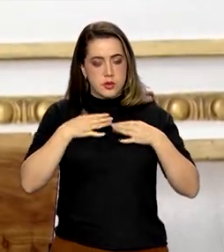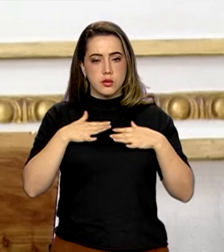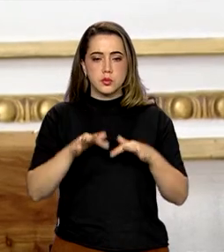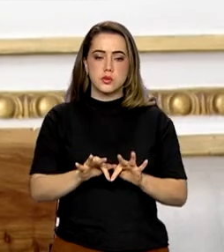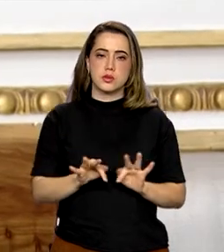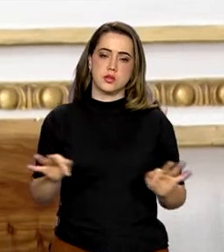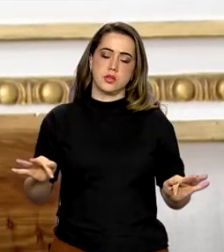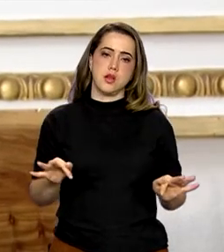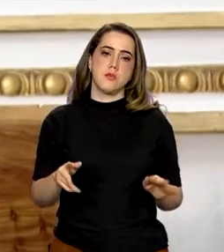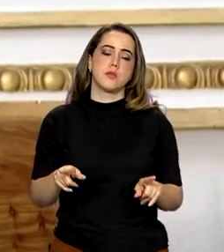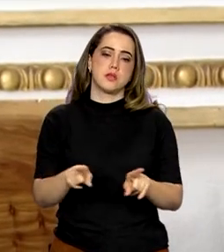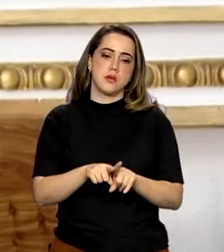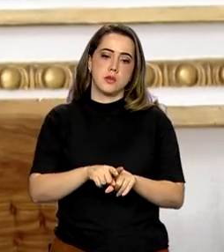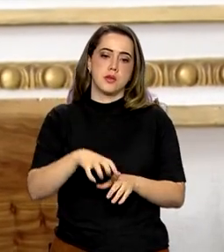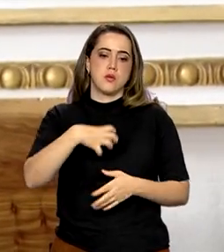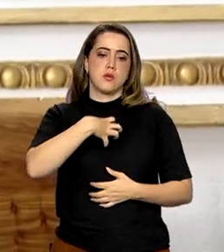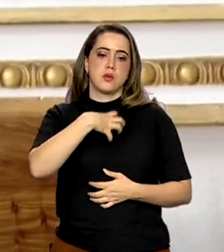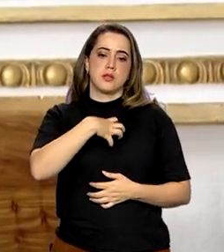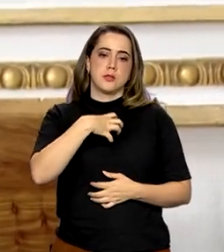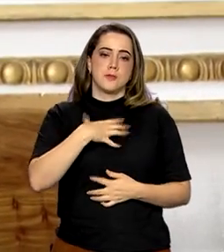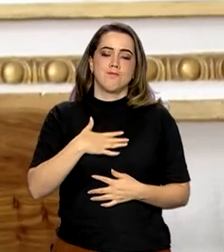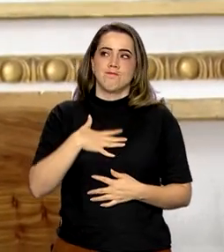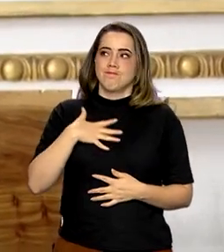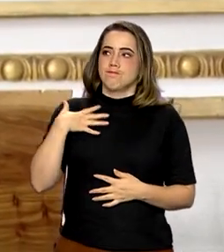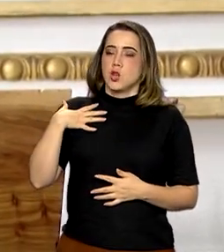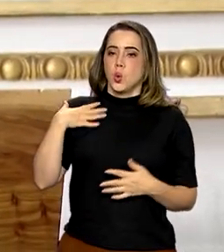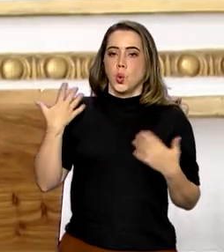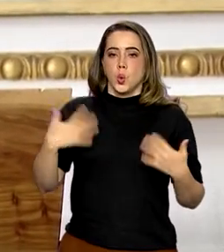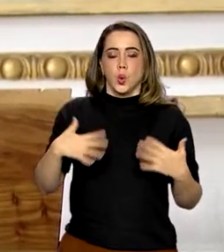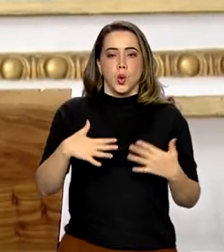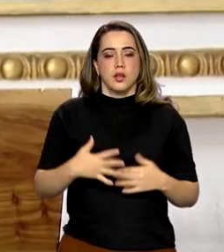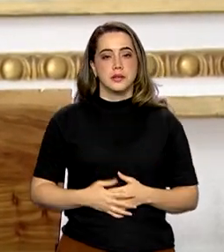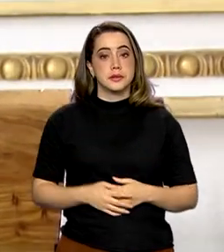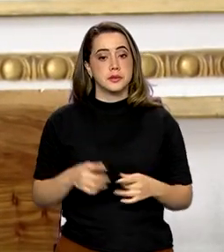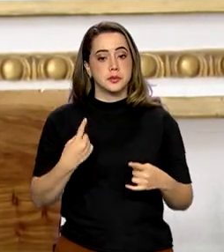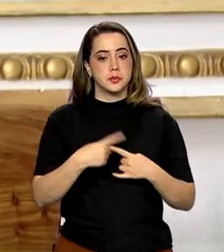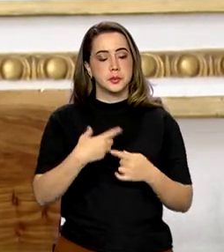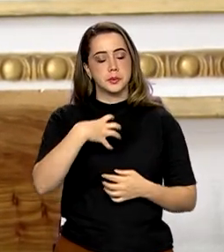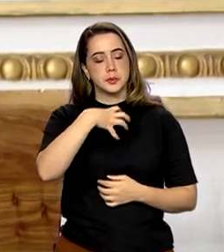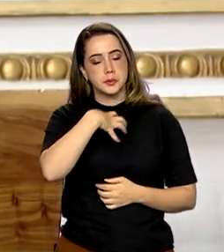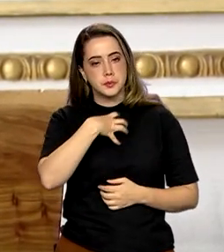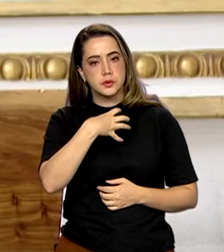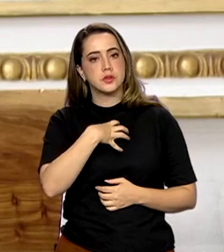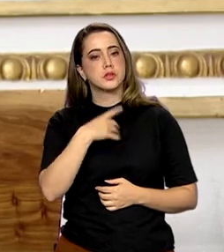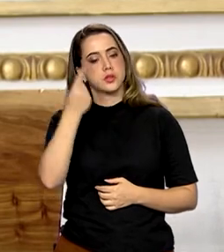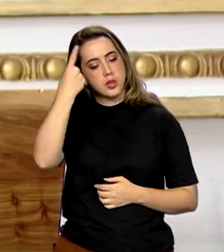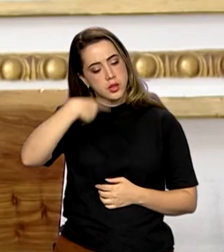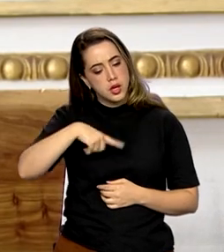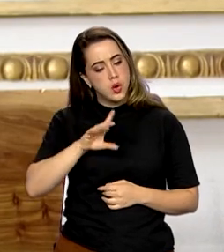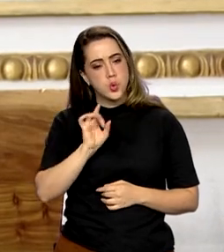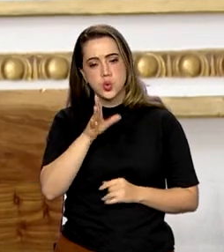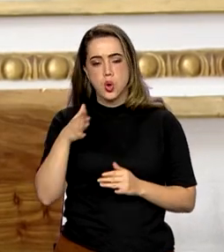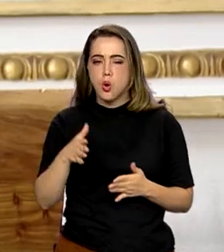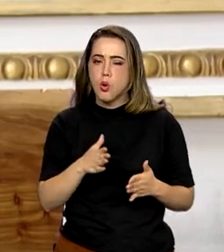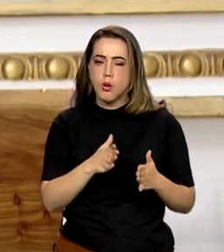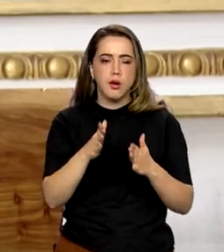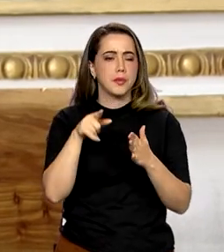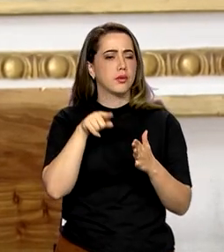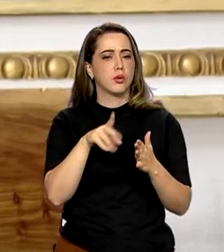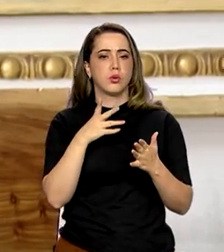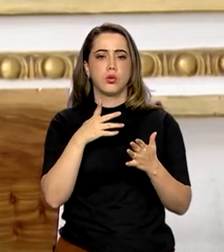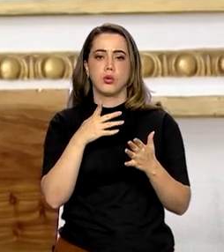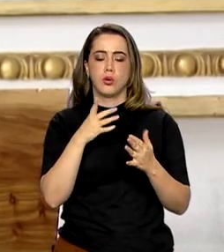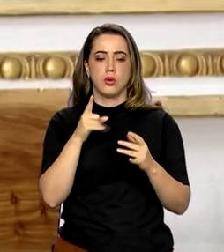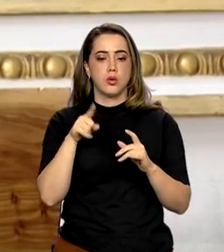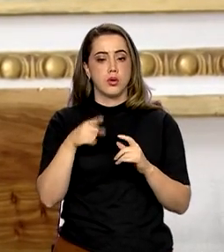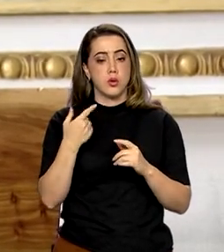tempo, com a sensação de grande regozijo por sentir que eu sou apenas o canal pelo qual